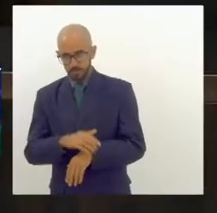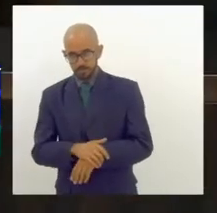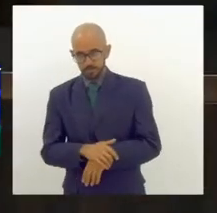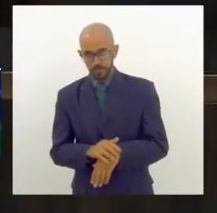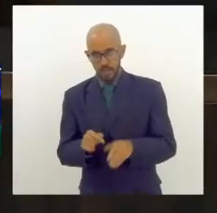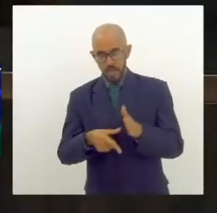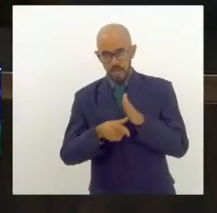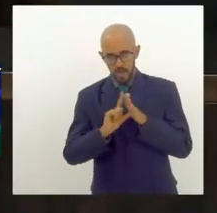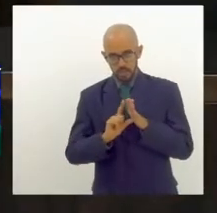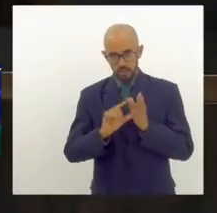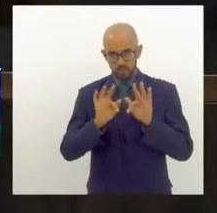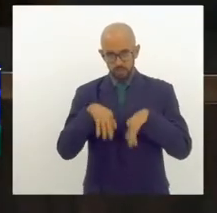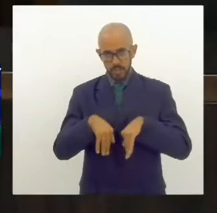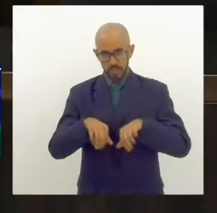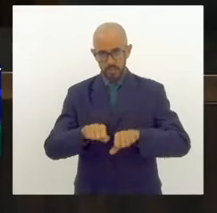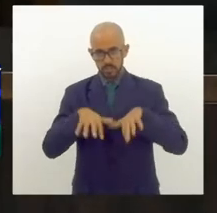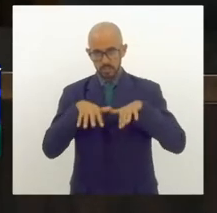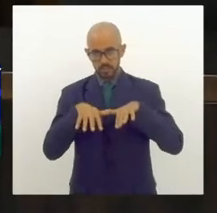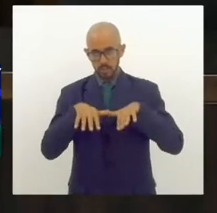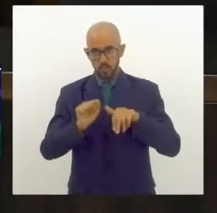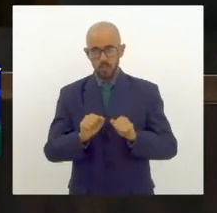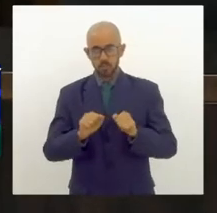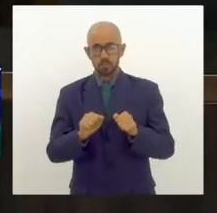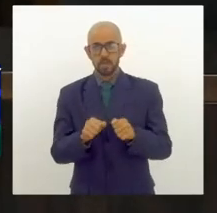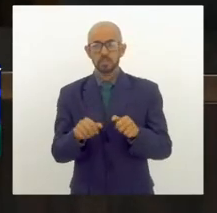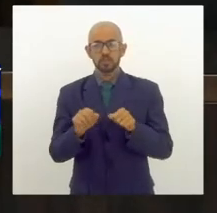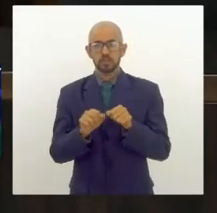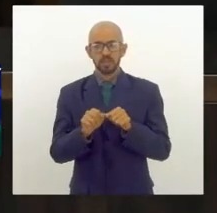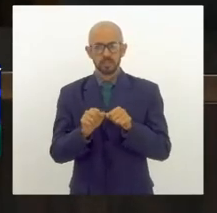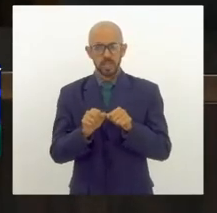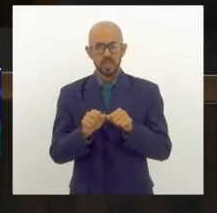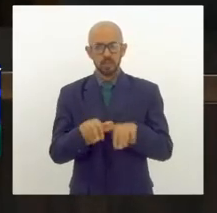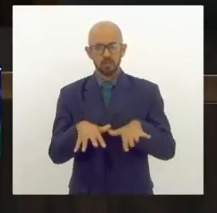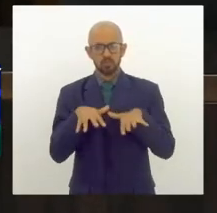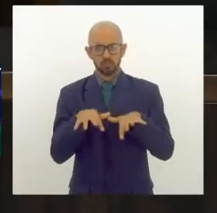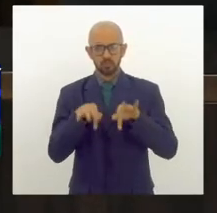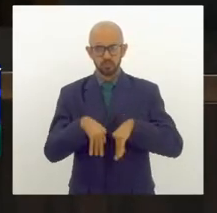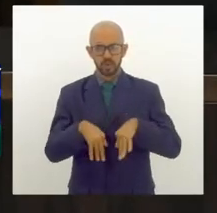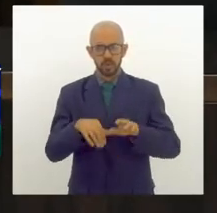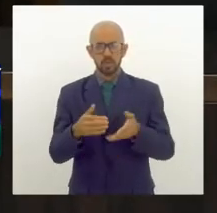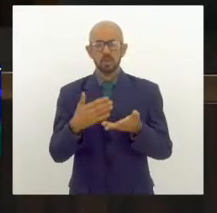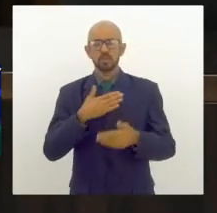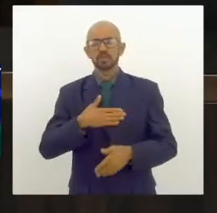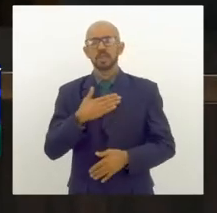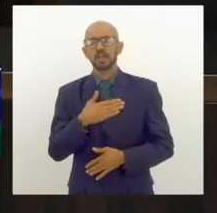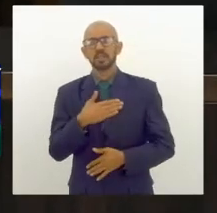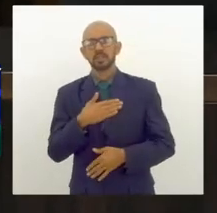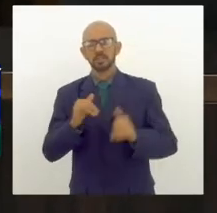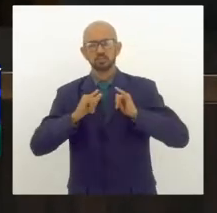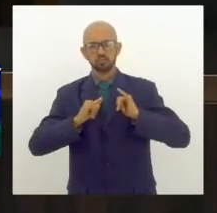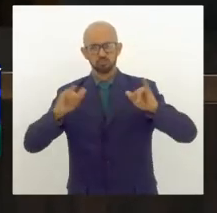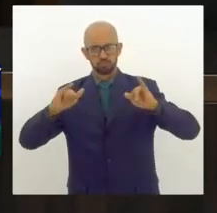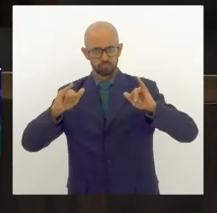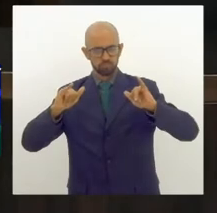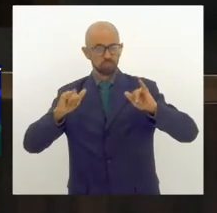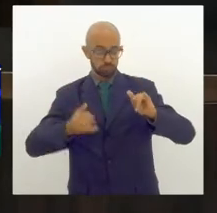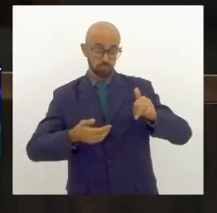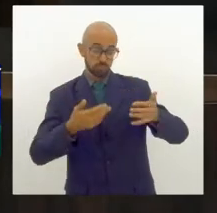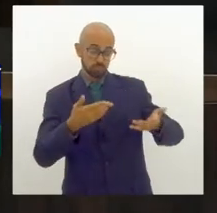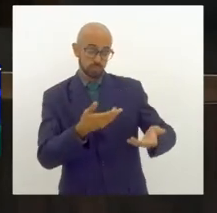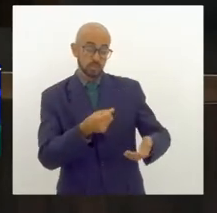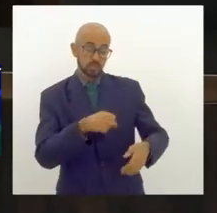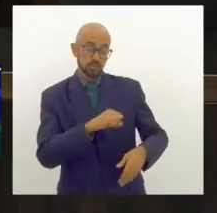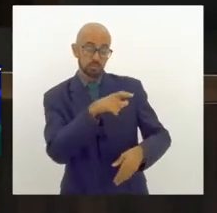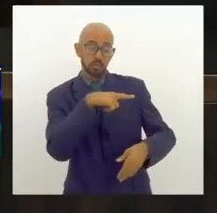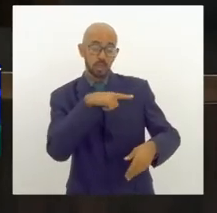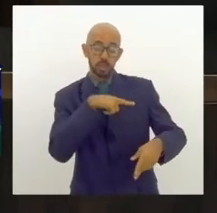Antes de encerrar a sessão e abrir o expediente final, gostaria de trazer aqui à baila, já que o assunto com